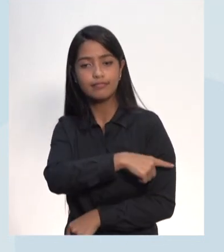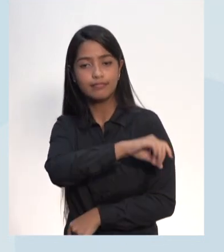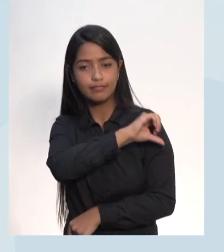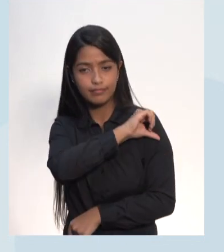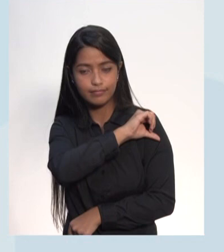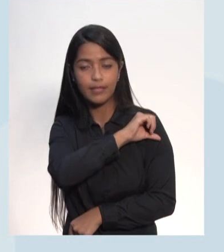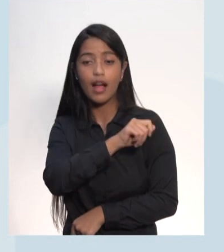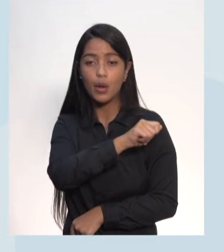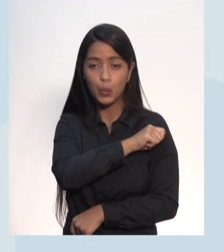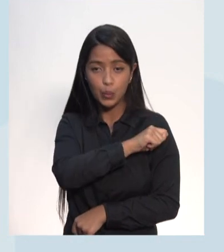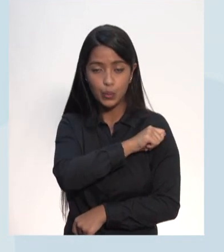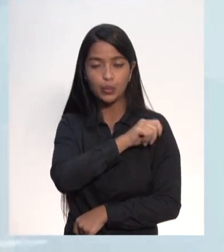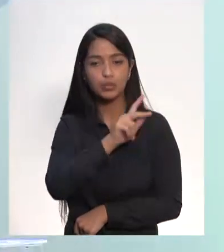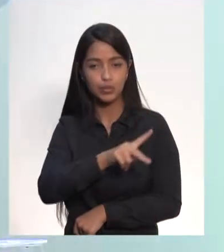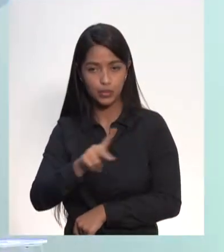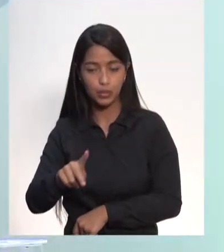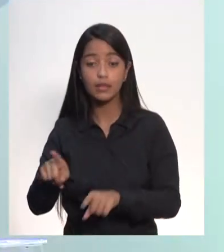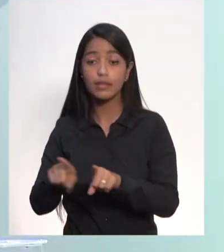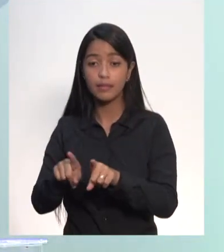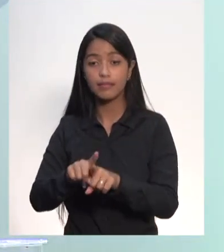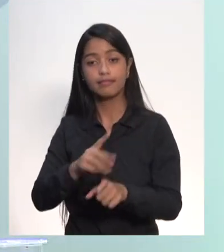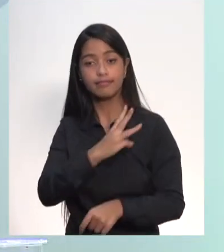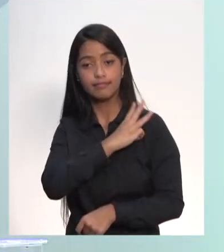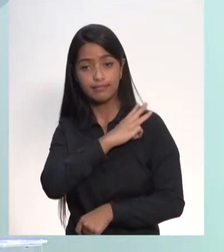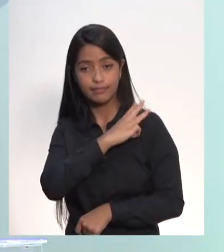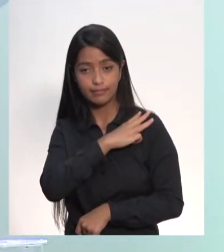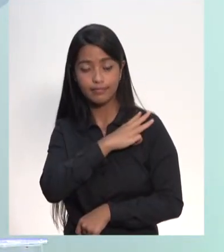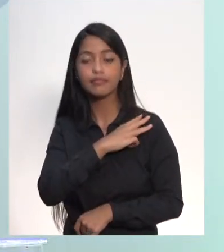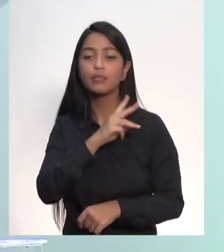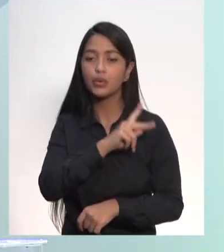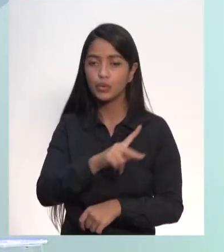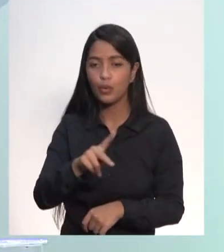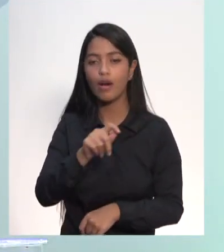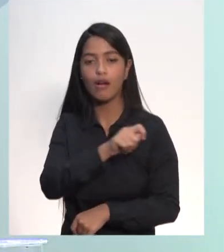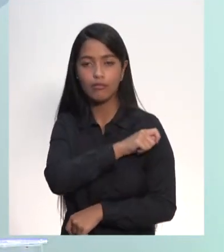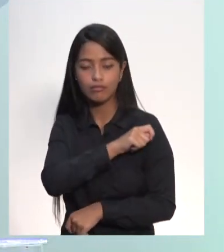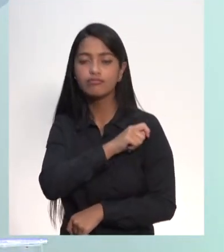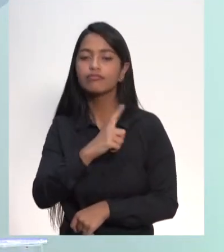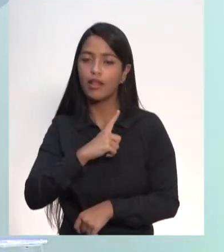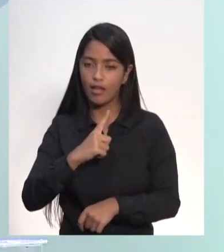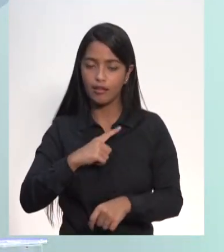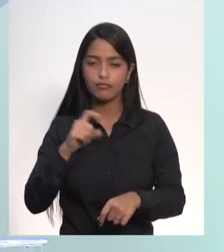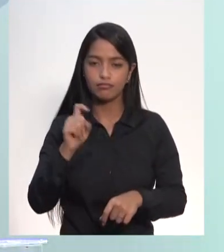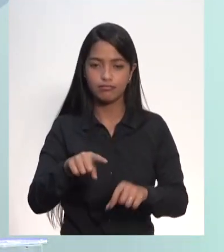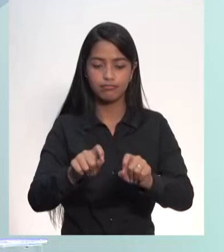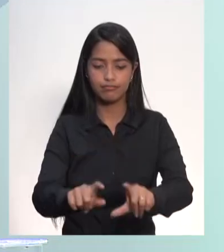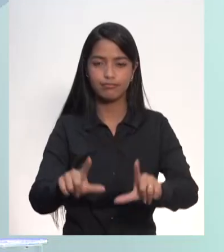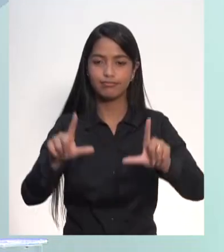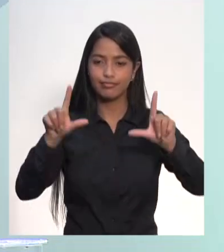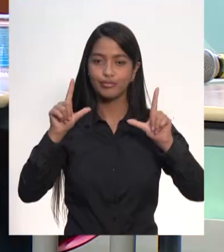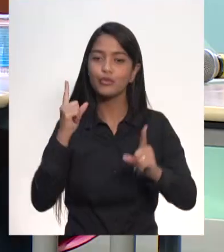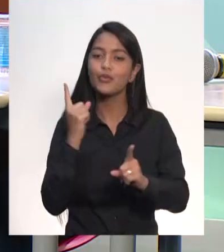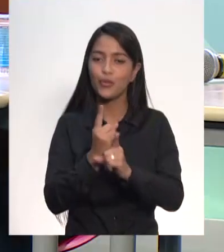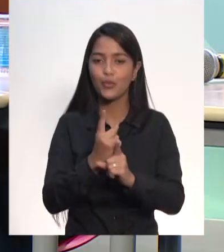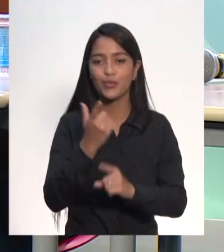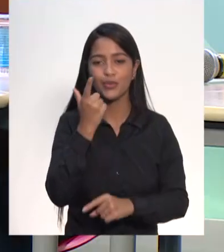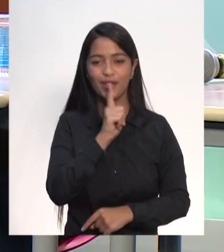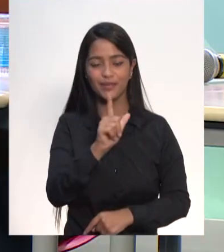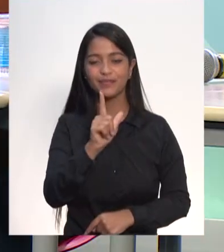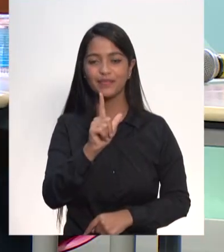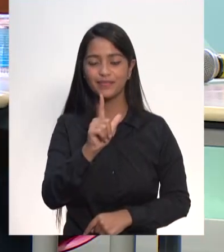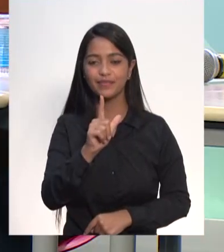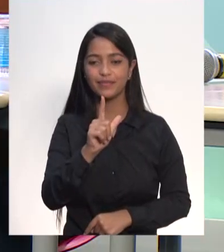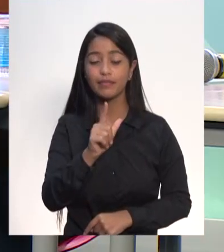quanto os cadernos do ensino médio. Tá? Esses links estão também no documento orientador. Como o João falou muito bem, esse documento ele